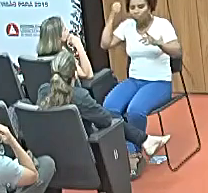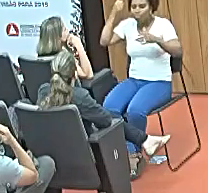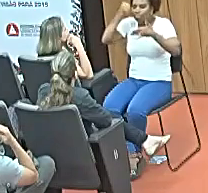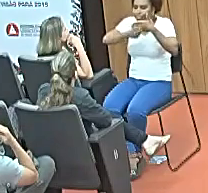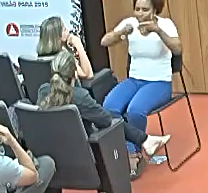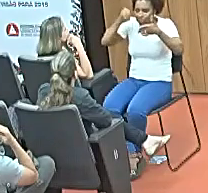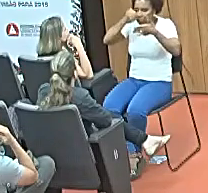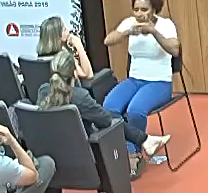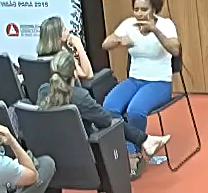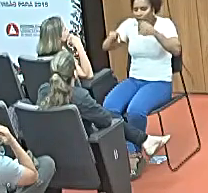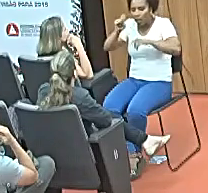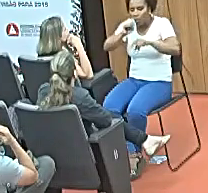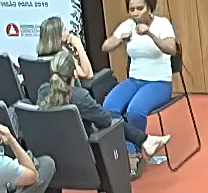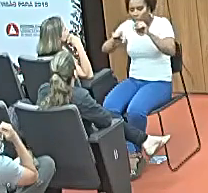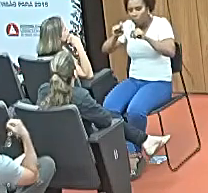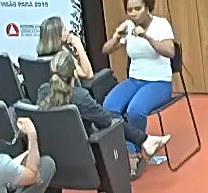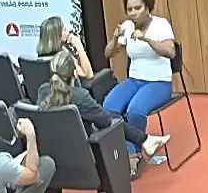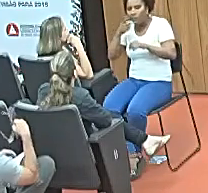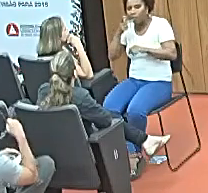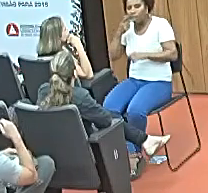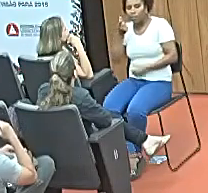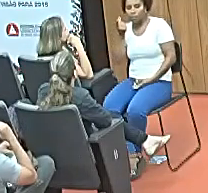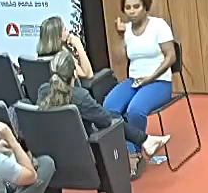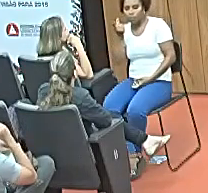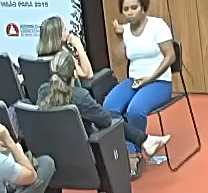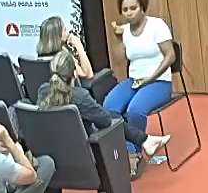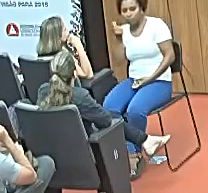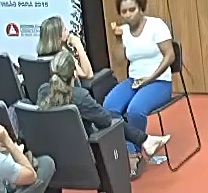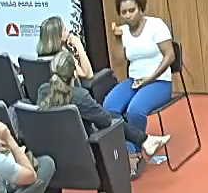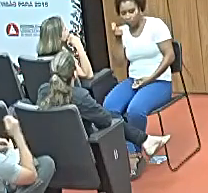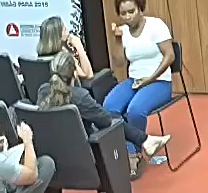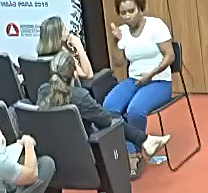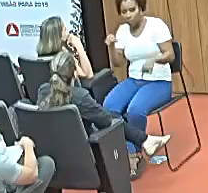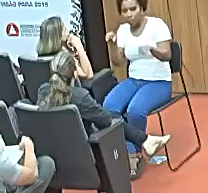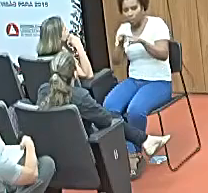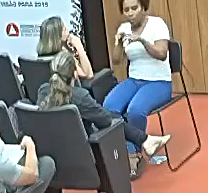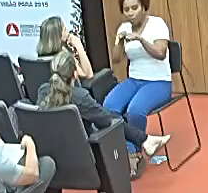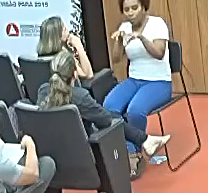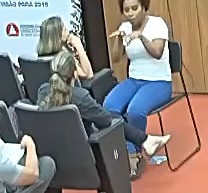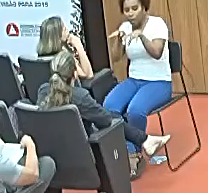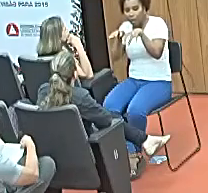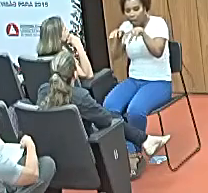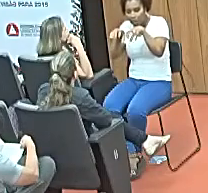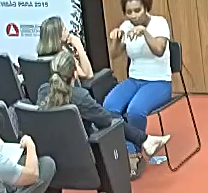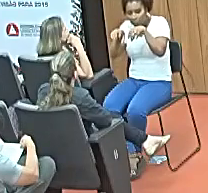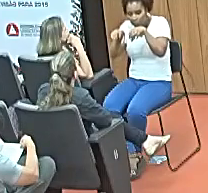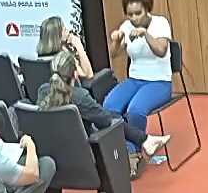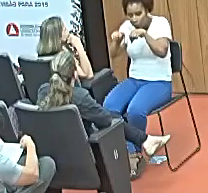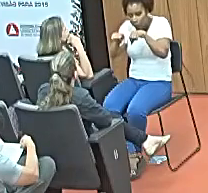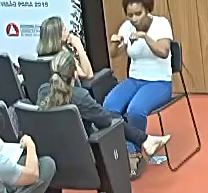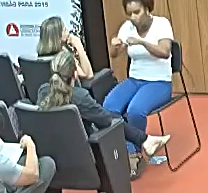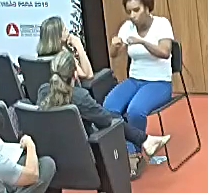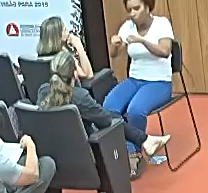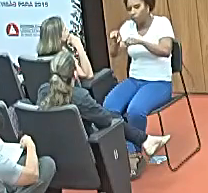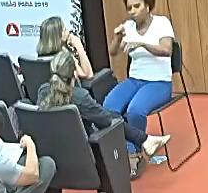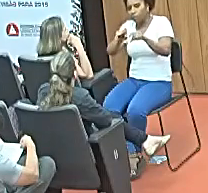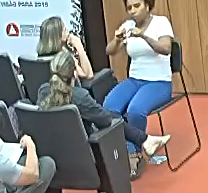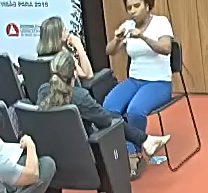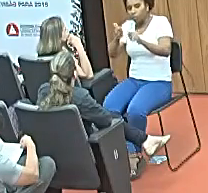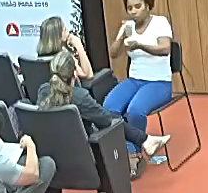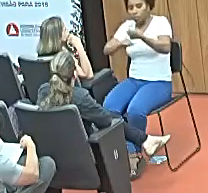estruturação financiamento e assessoramento para a formação de rui dos empreendimentos de economia